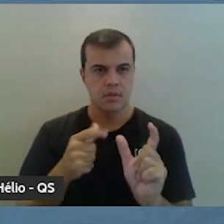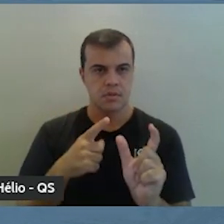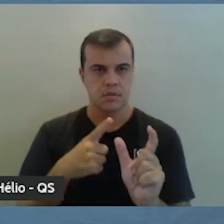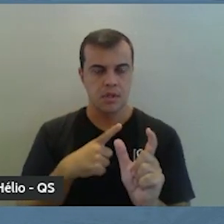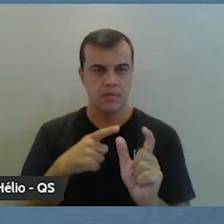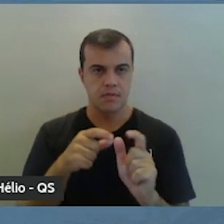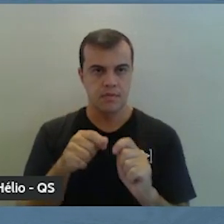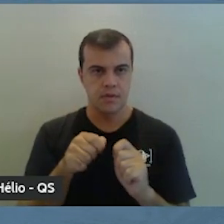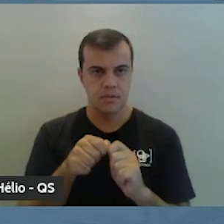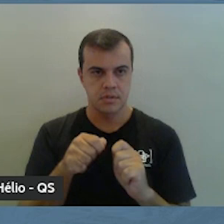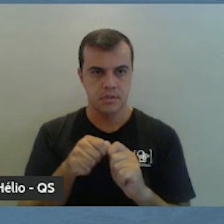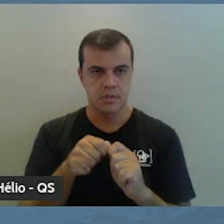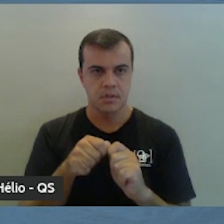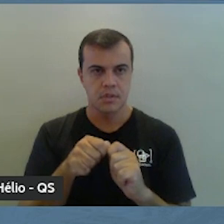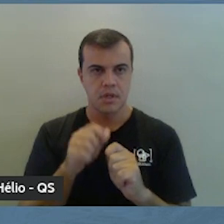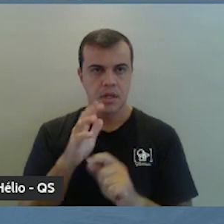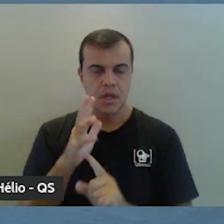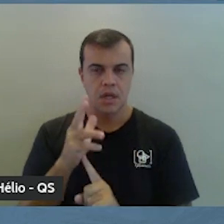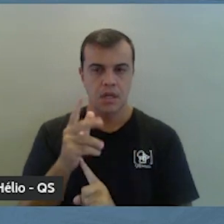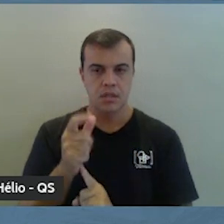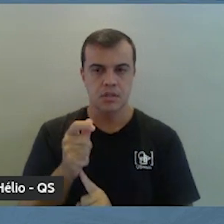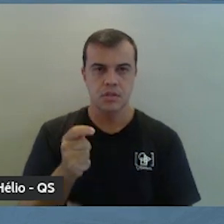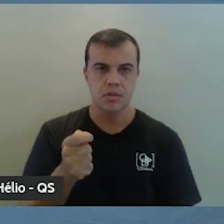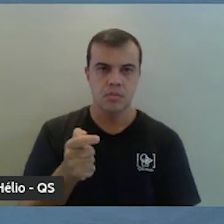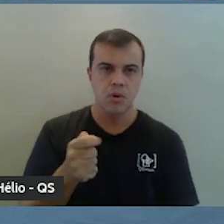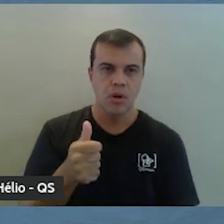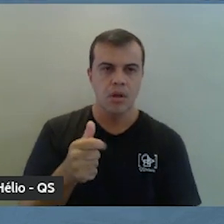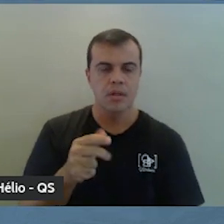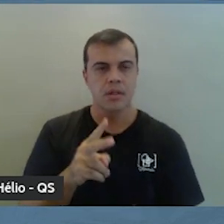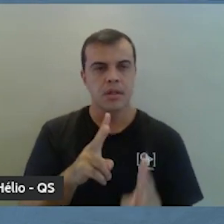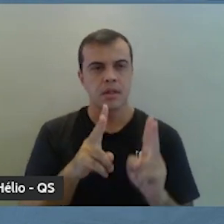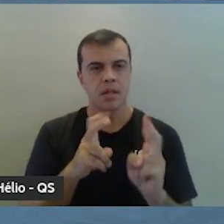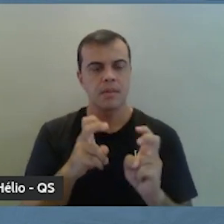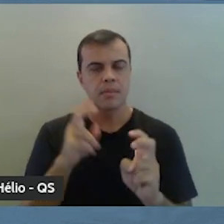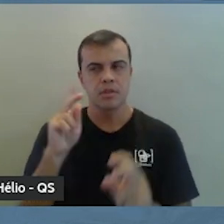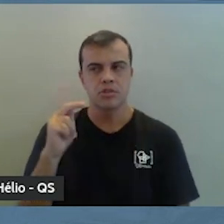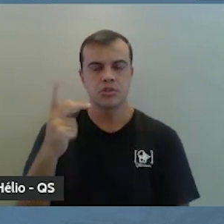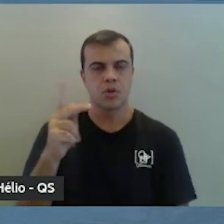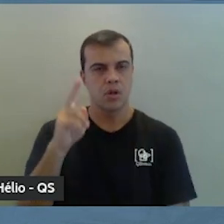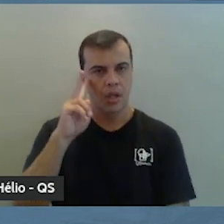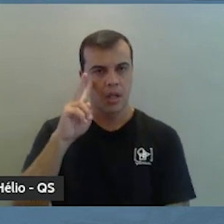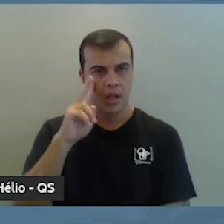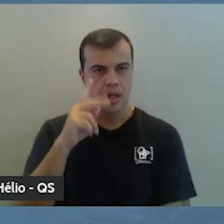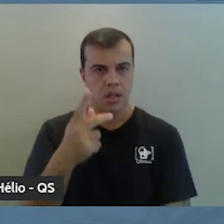faz artista um pouco pelo caminho, pela trajetória dela.